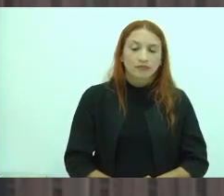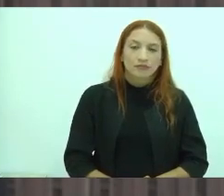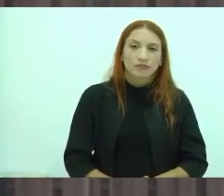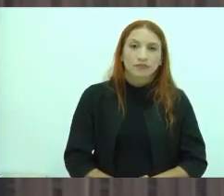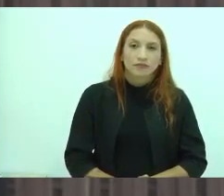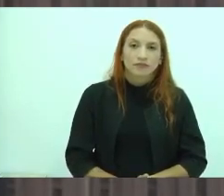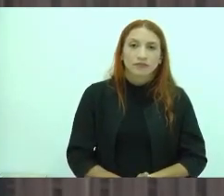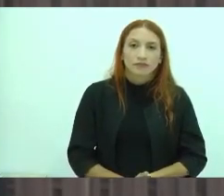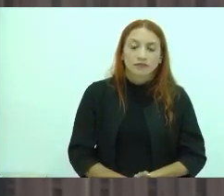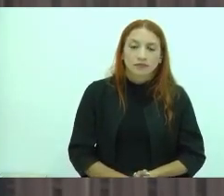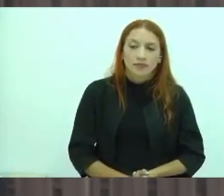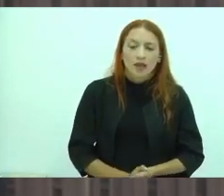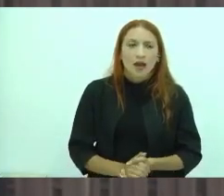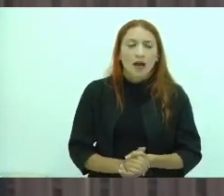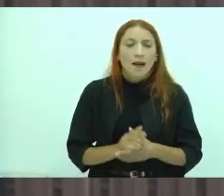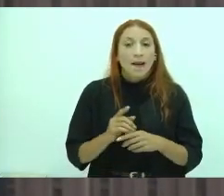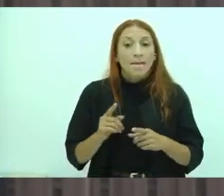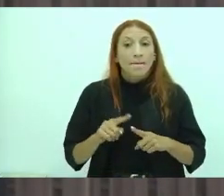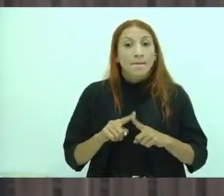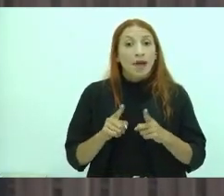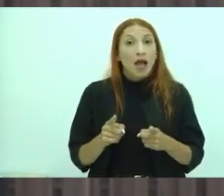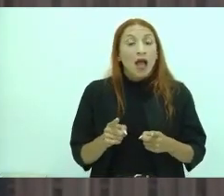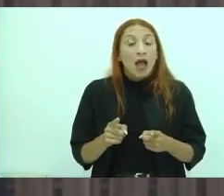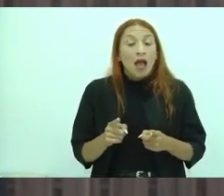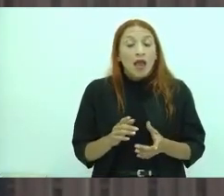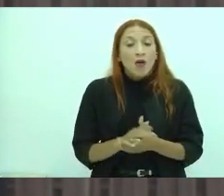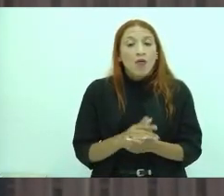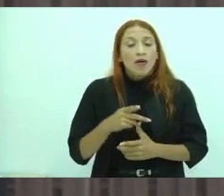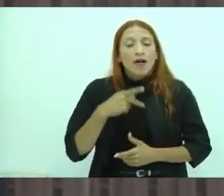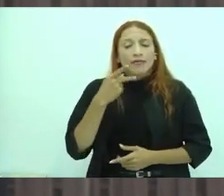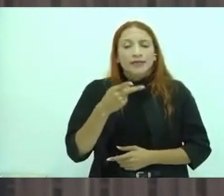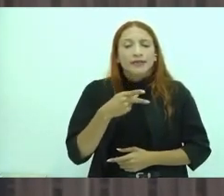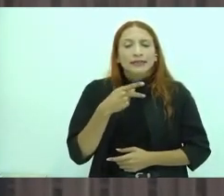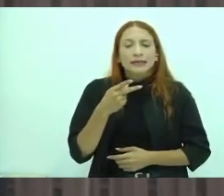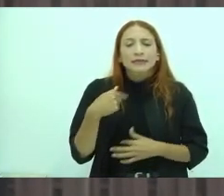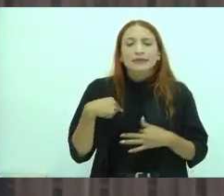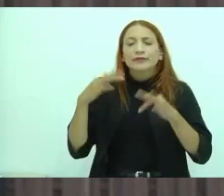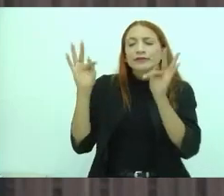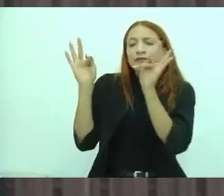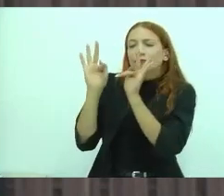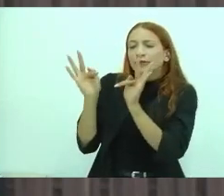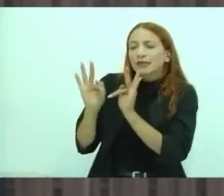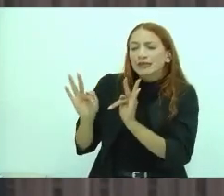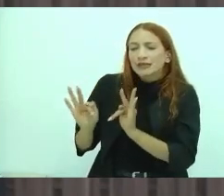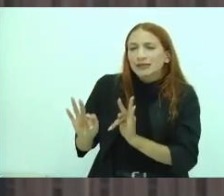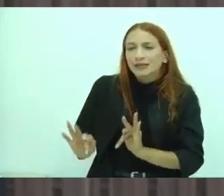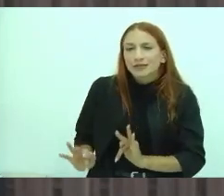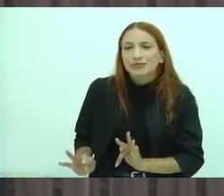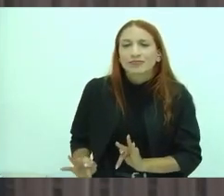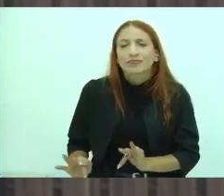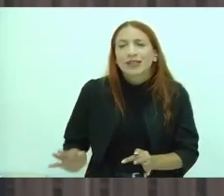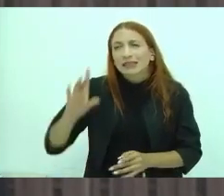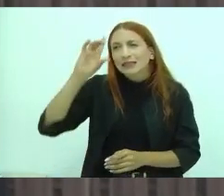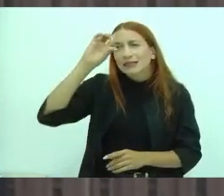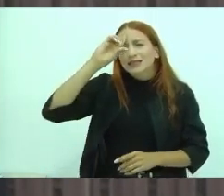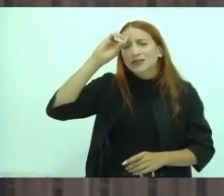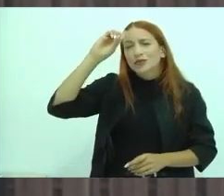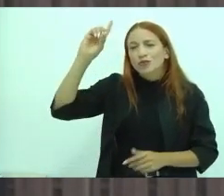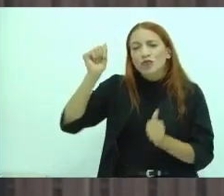Mas eu quero saber, eu quero falar da minha satisfação, da minha alegria que eu tenho com